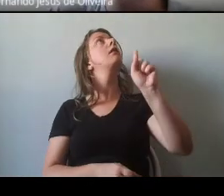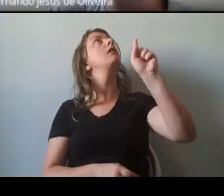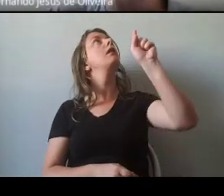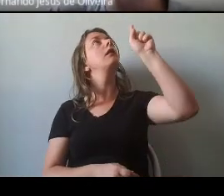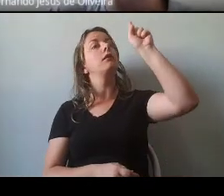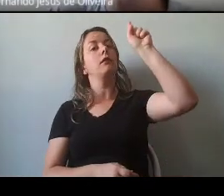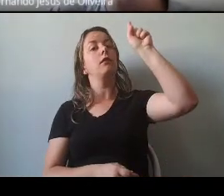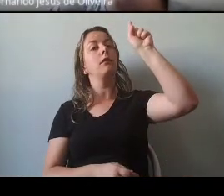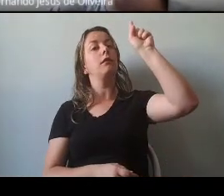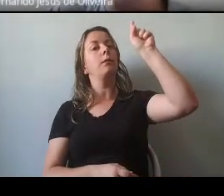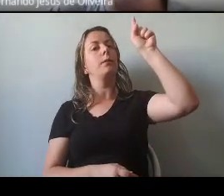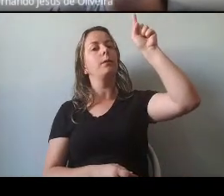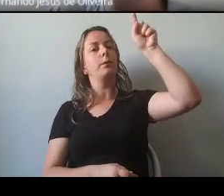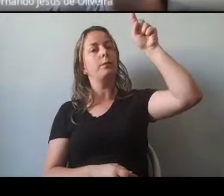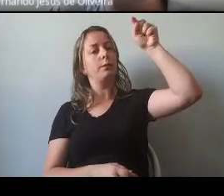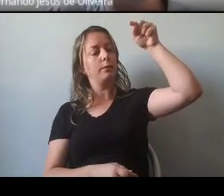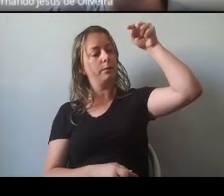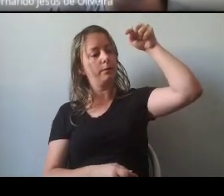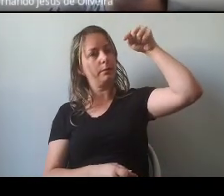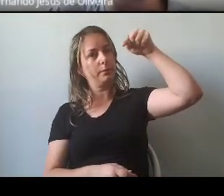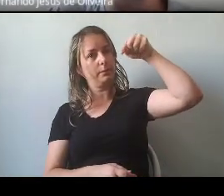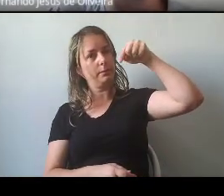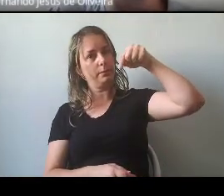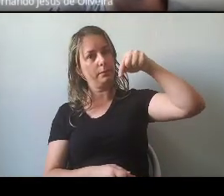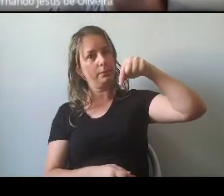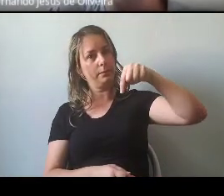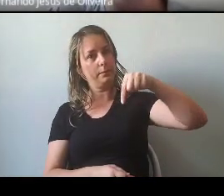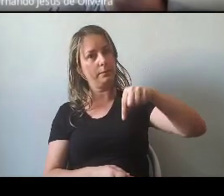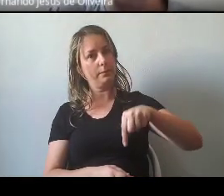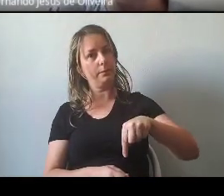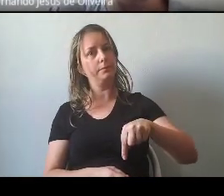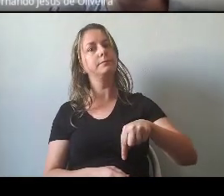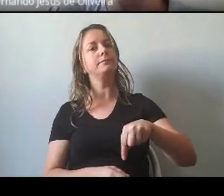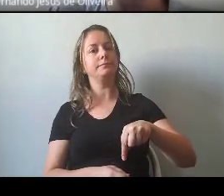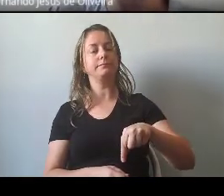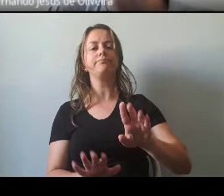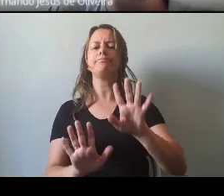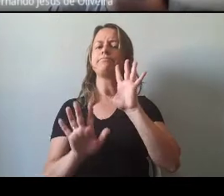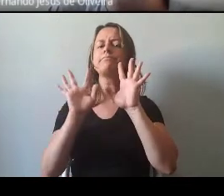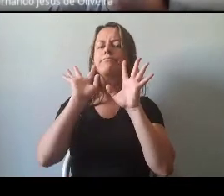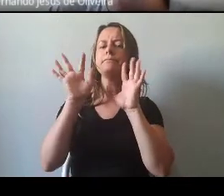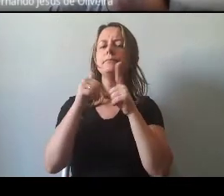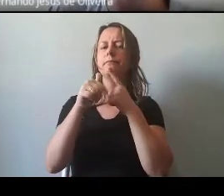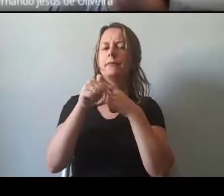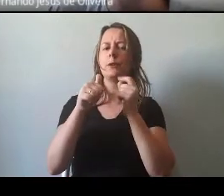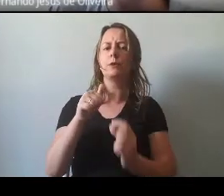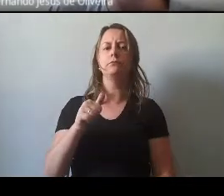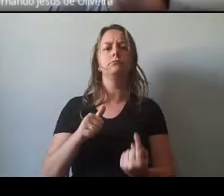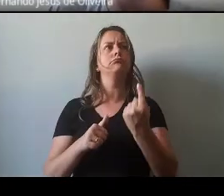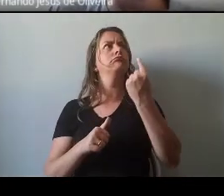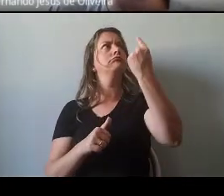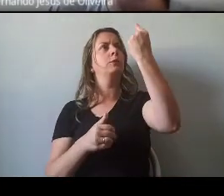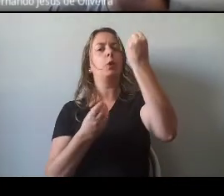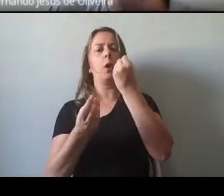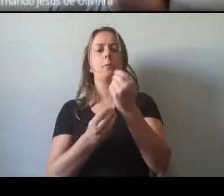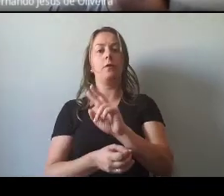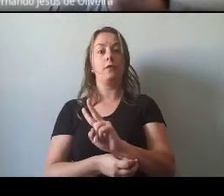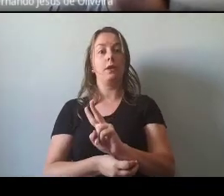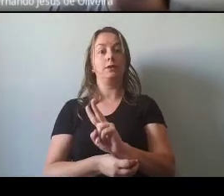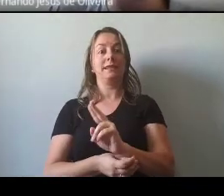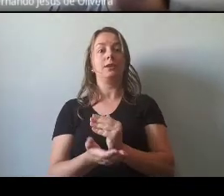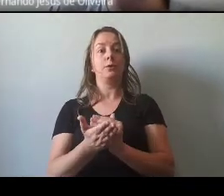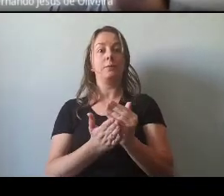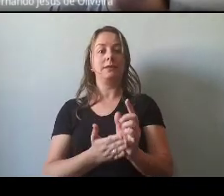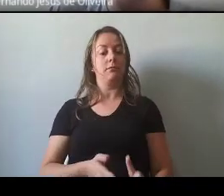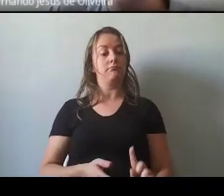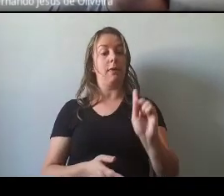vai chegar lá no alto e depois vai começar a descer. Bom, vamos pensar na subida. Na subida, a velocidade